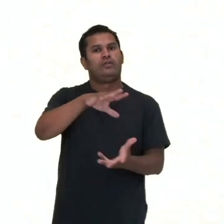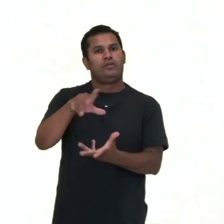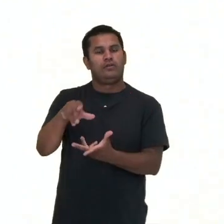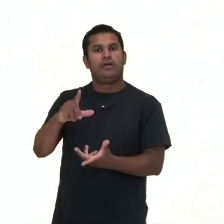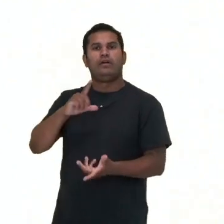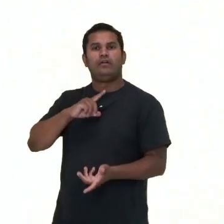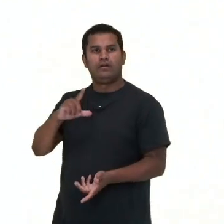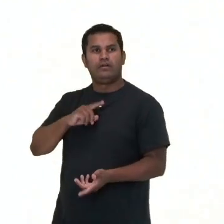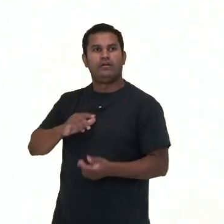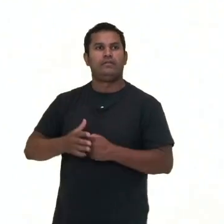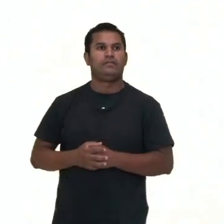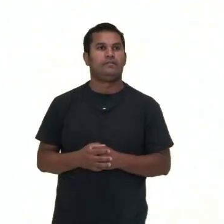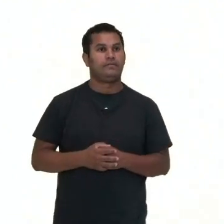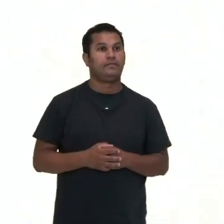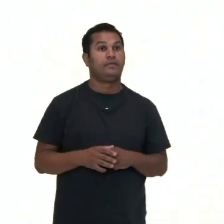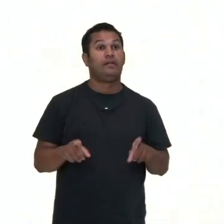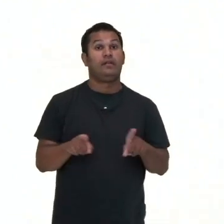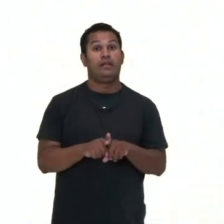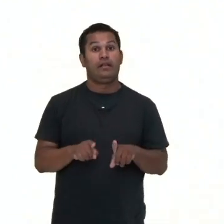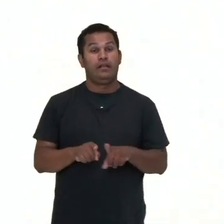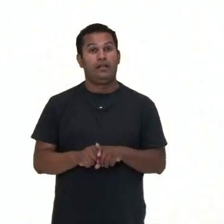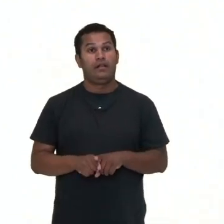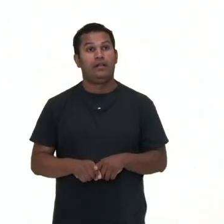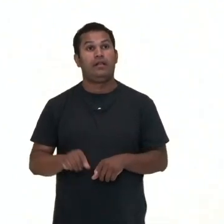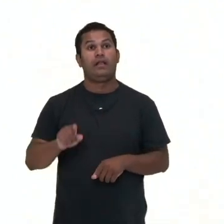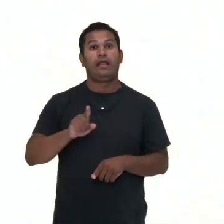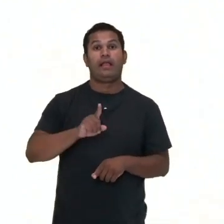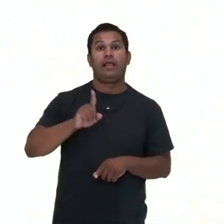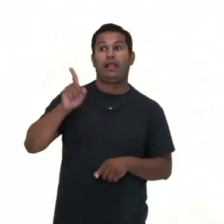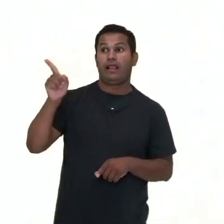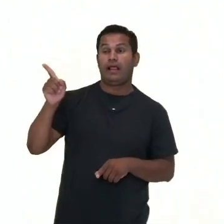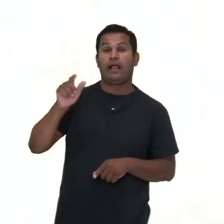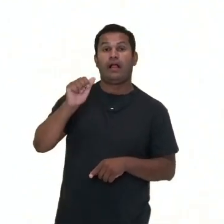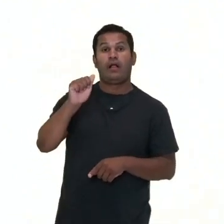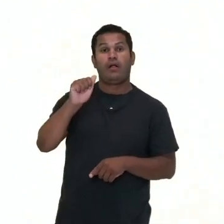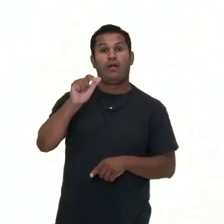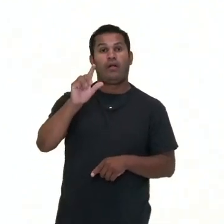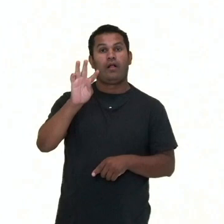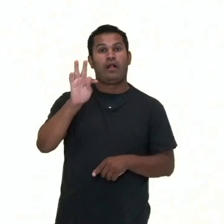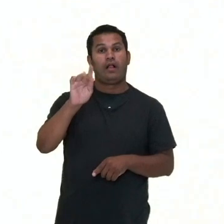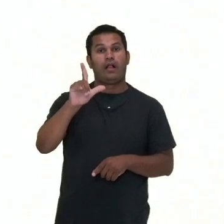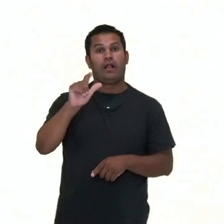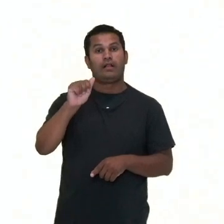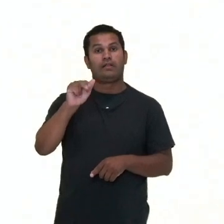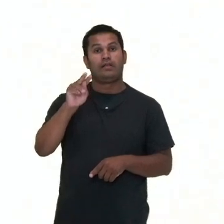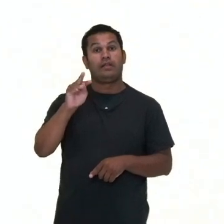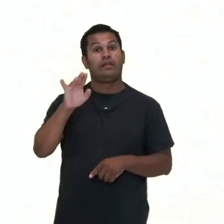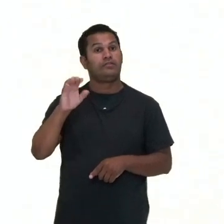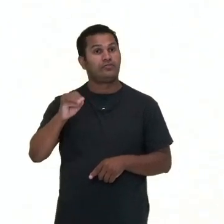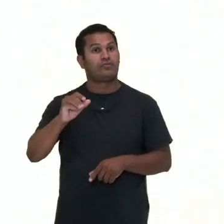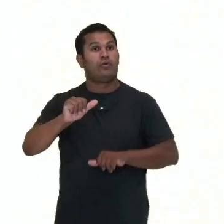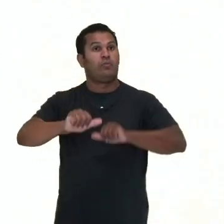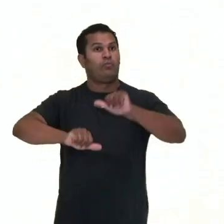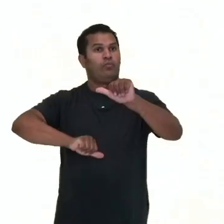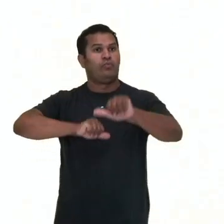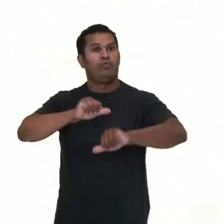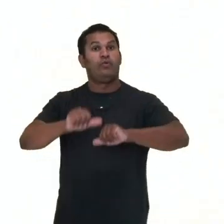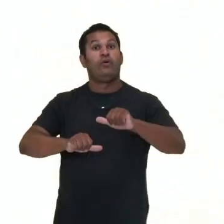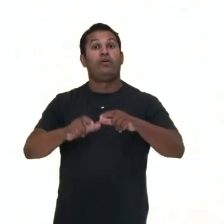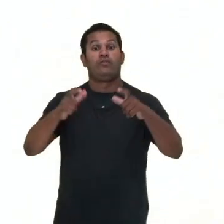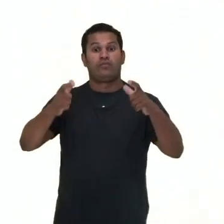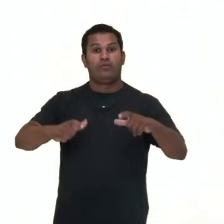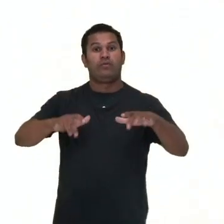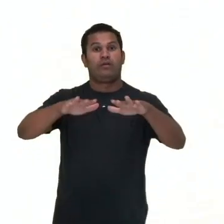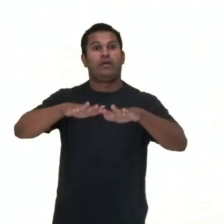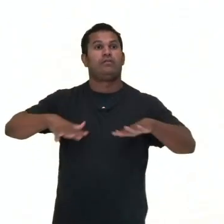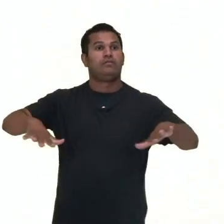tá? O Atlântico passou a ser mais importante do Mediterrâneo, eu falei agora há pouco para vocês, né? Então eles descobrem o Atlântico e deixam de navegar